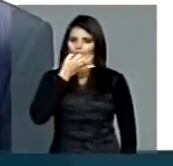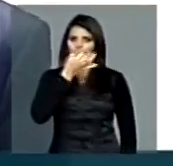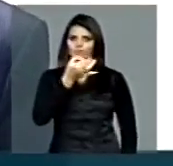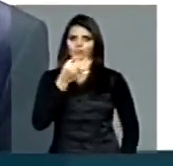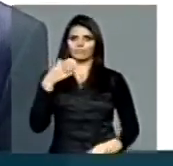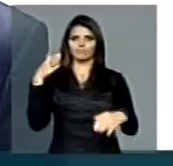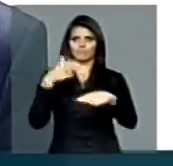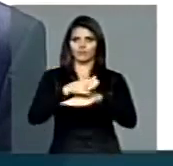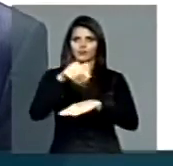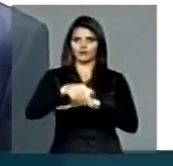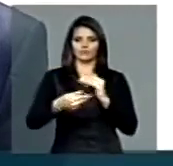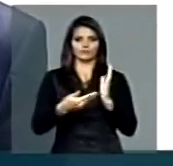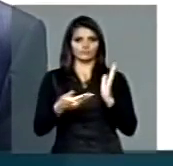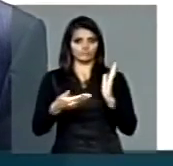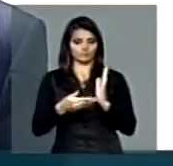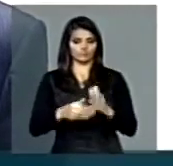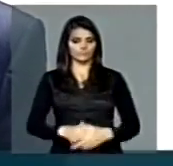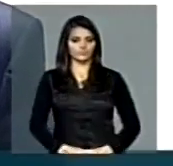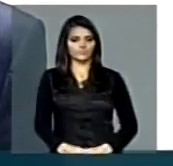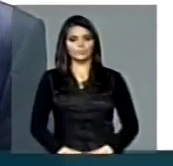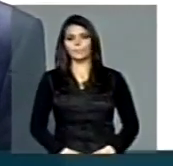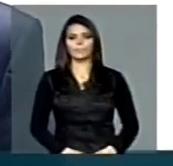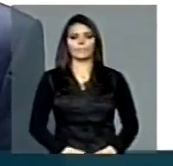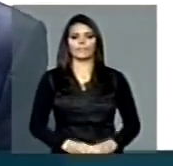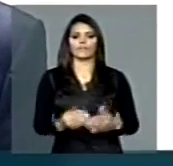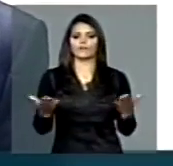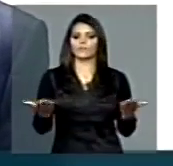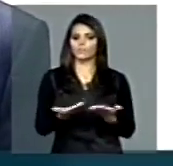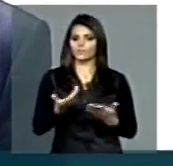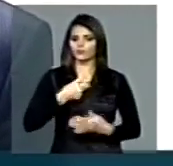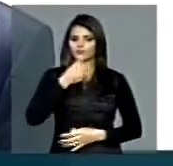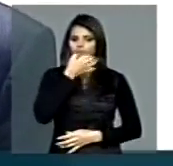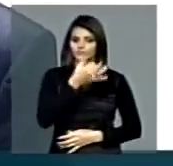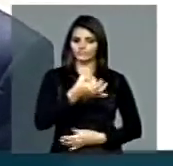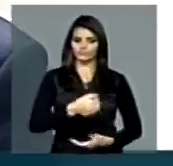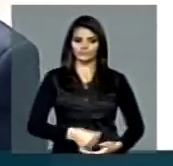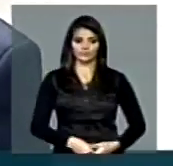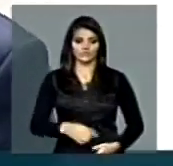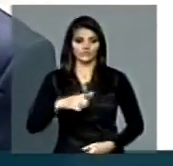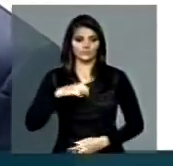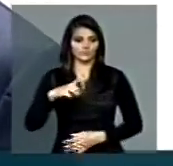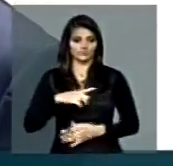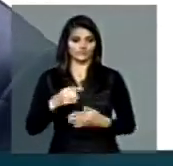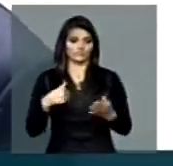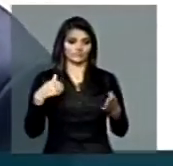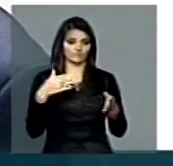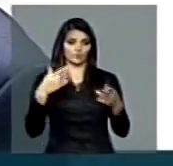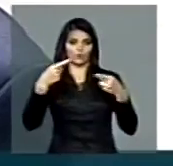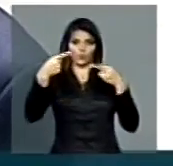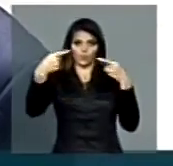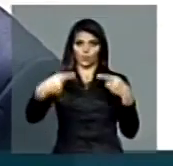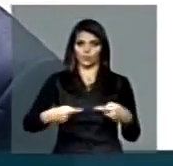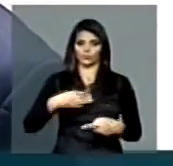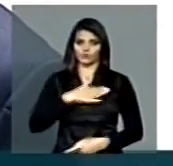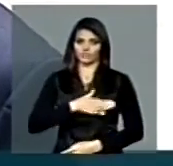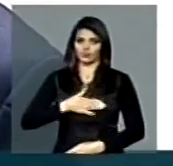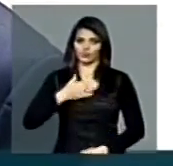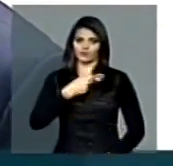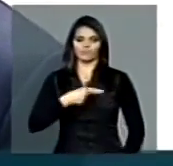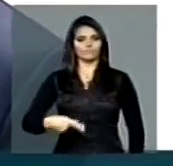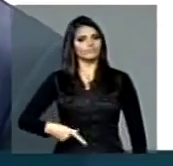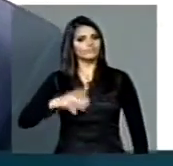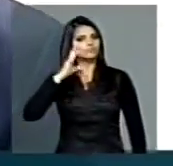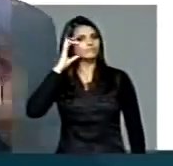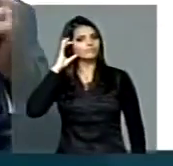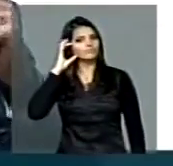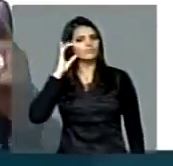casa, e não é por ter agora uma posição que eu estou contra a minha querida presidente